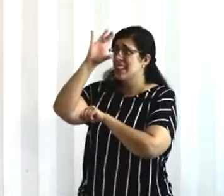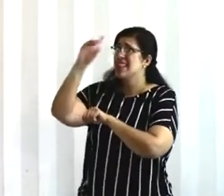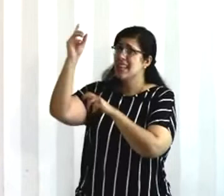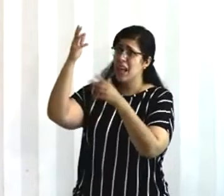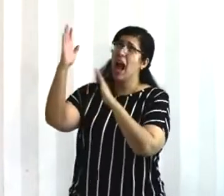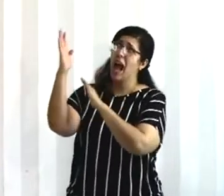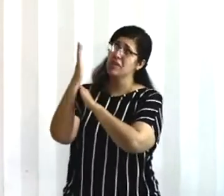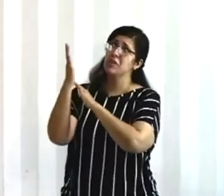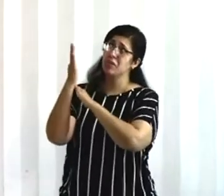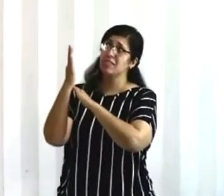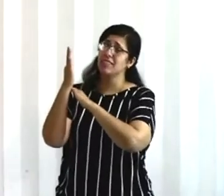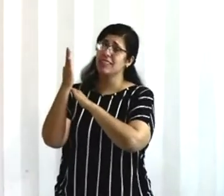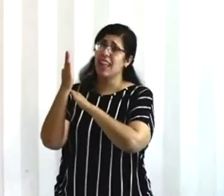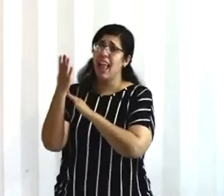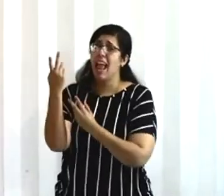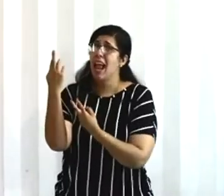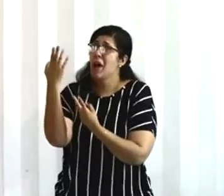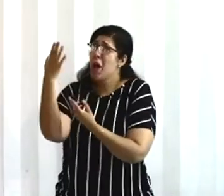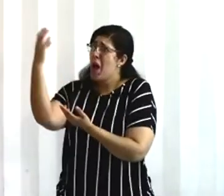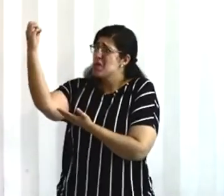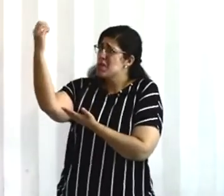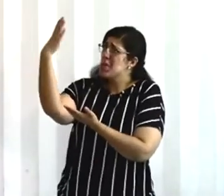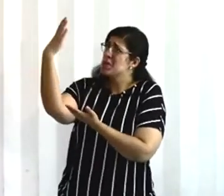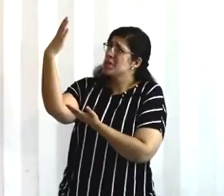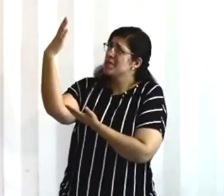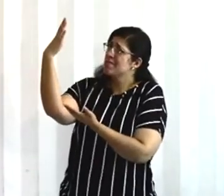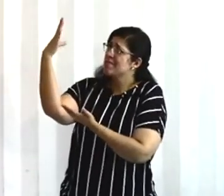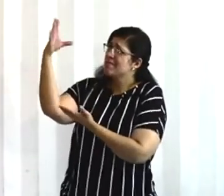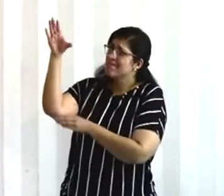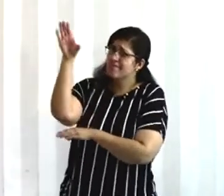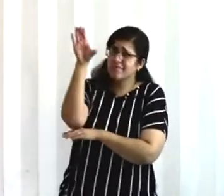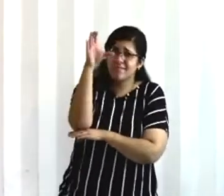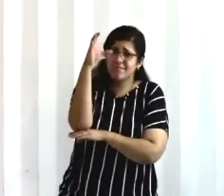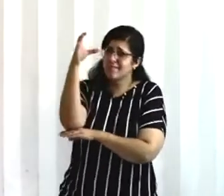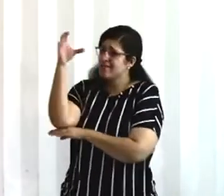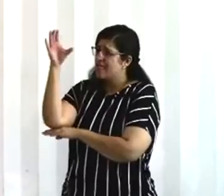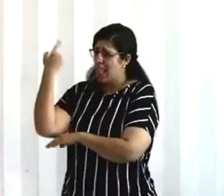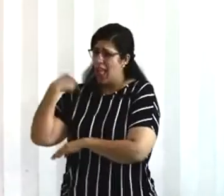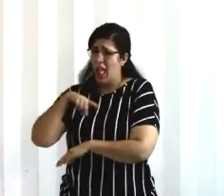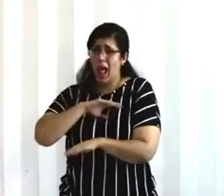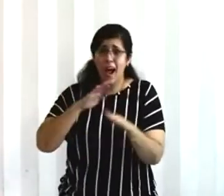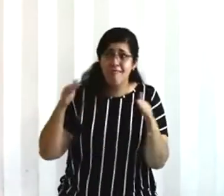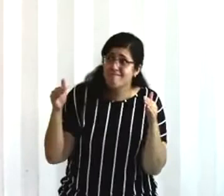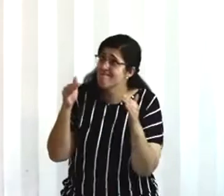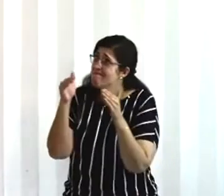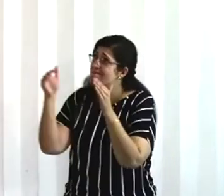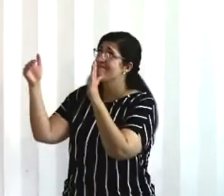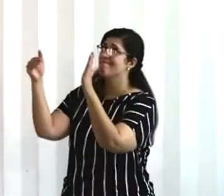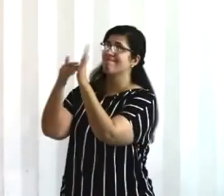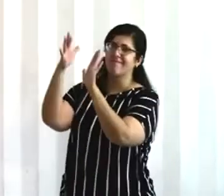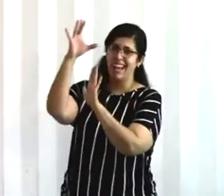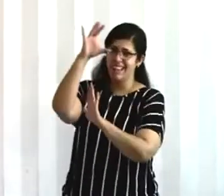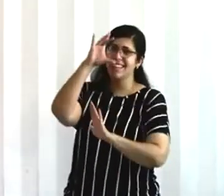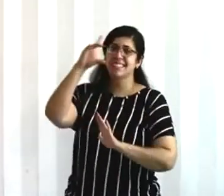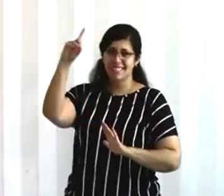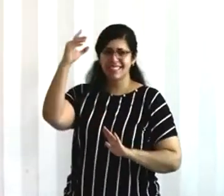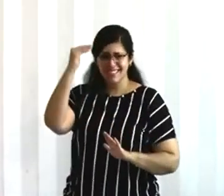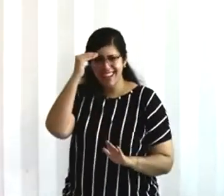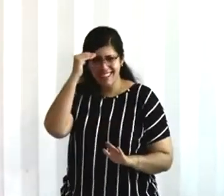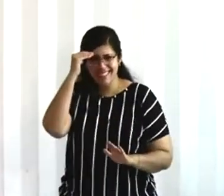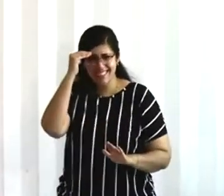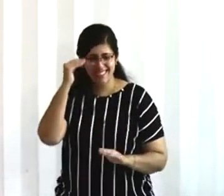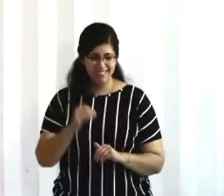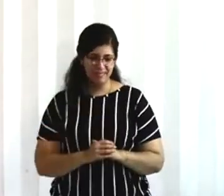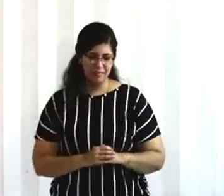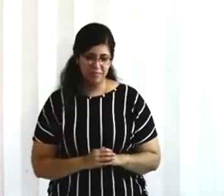o farol que necessitamos para caminhar diante desse mundo que continua no